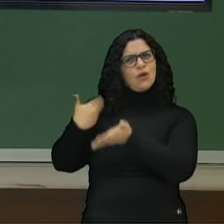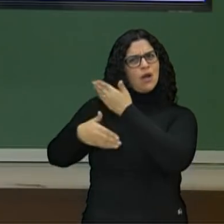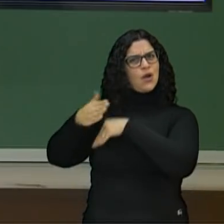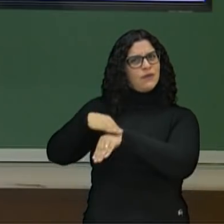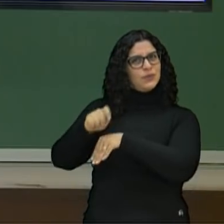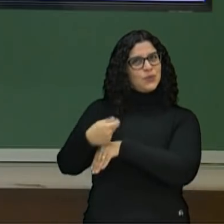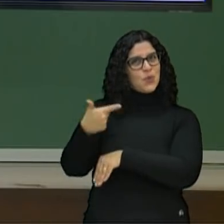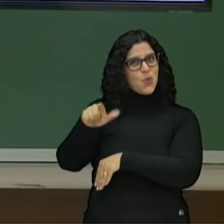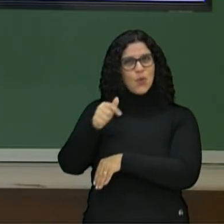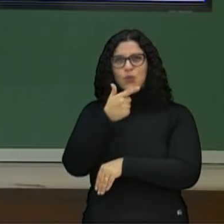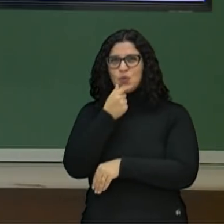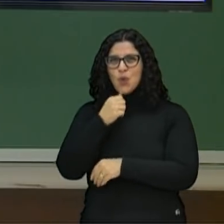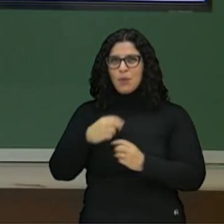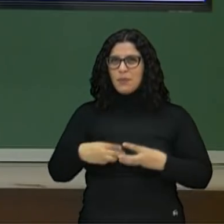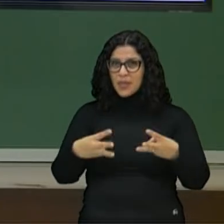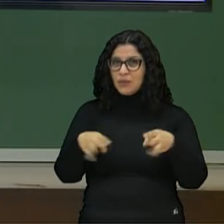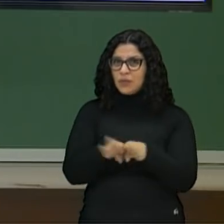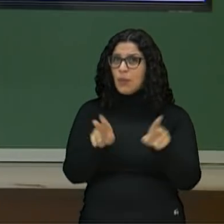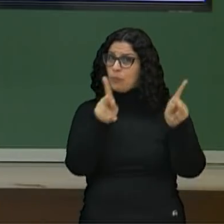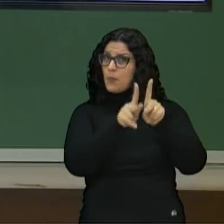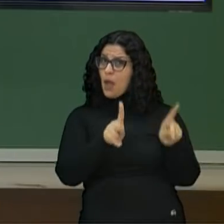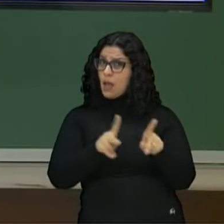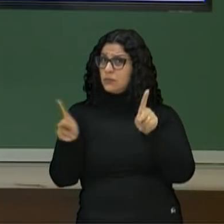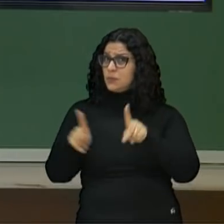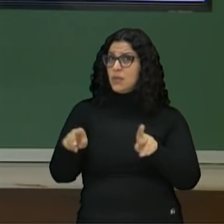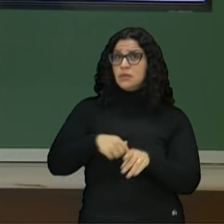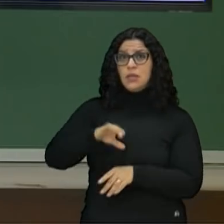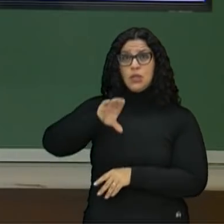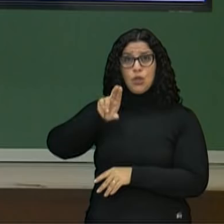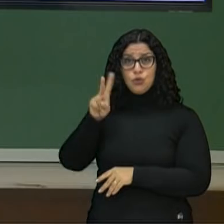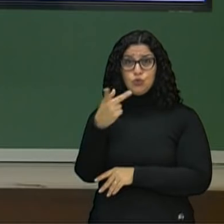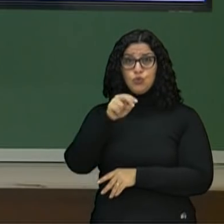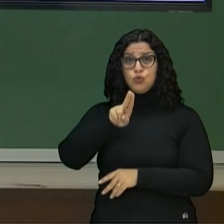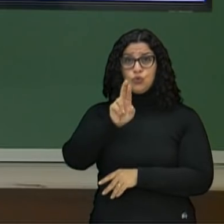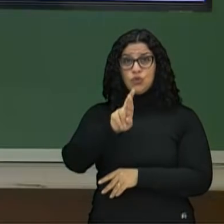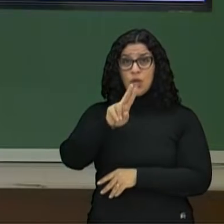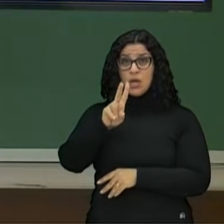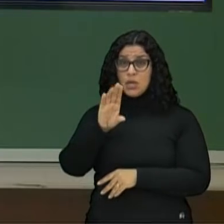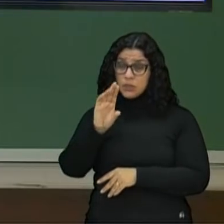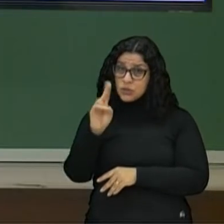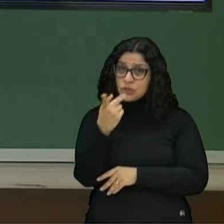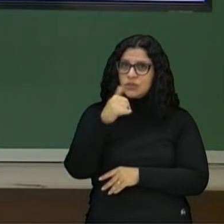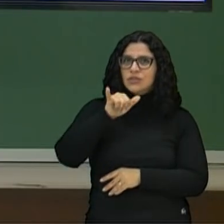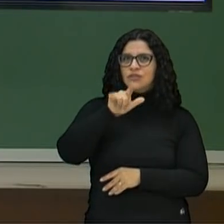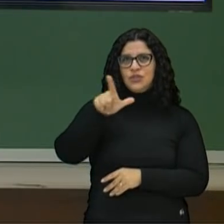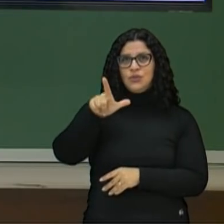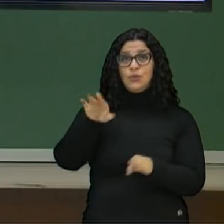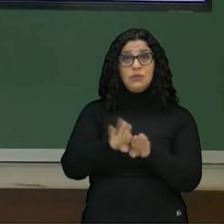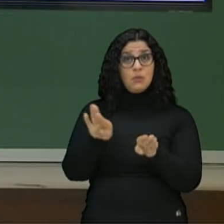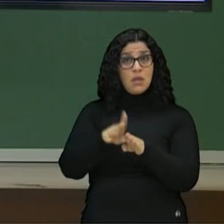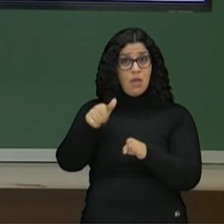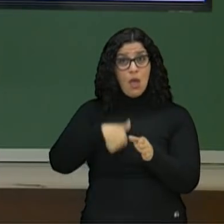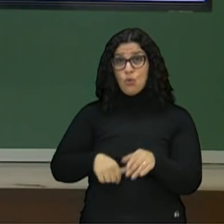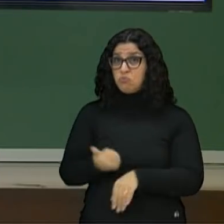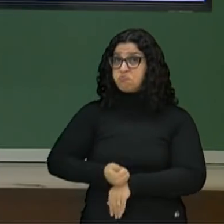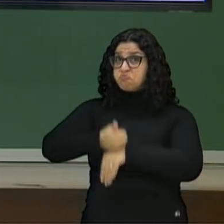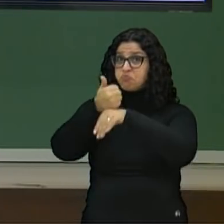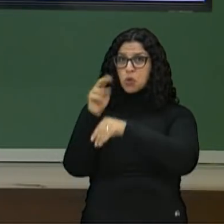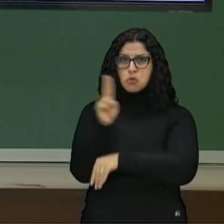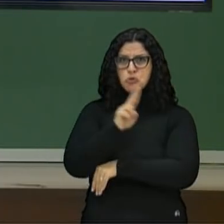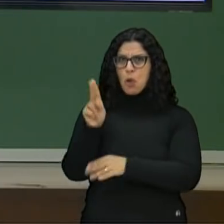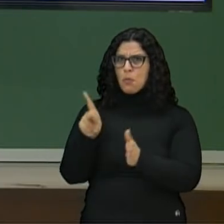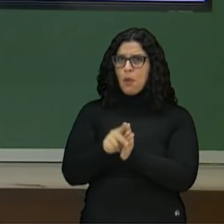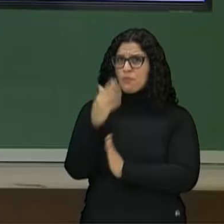última aula lá da política do apaziguamento. O Winston Churchill, o novo primeiro-ministro, foi um dos